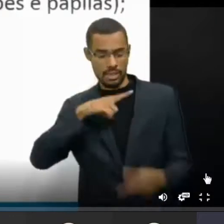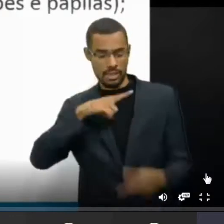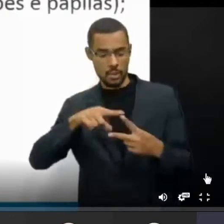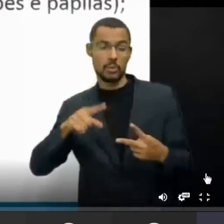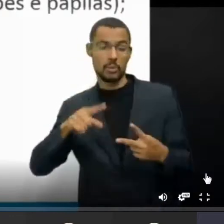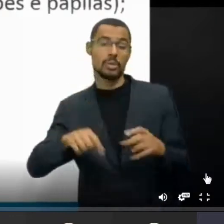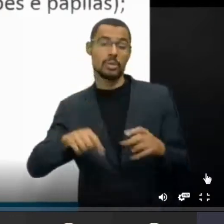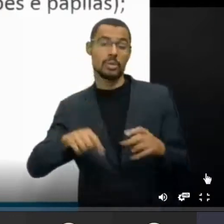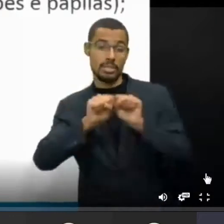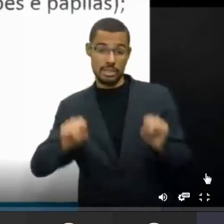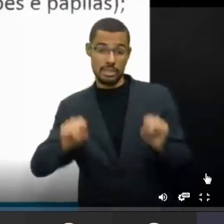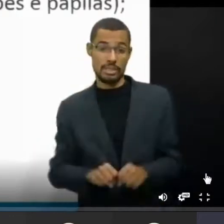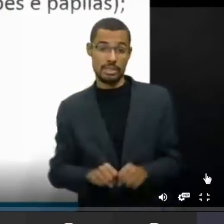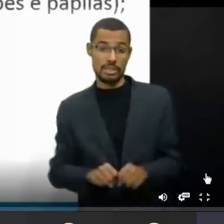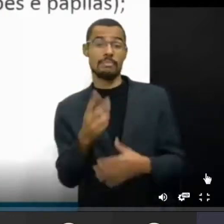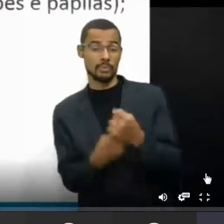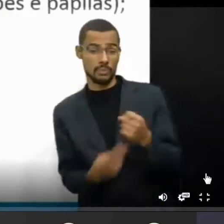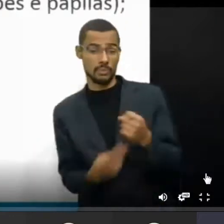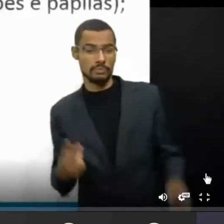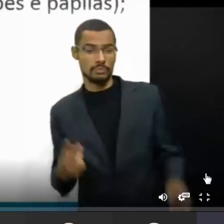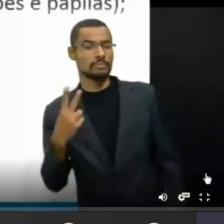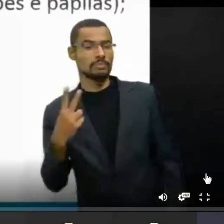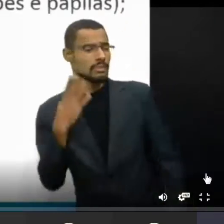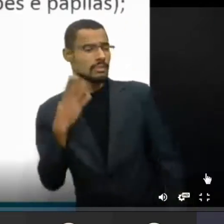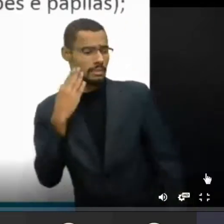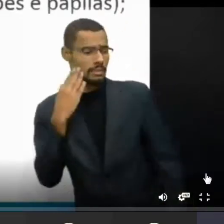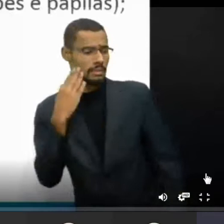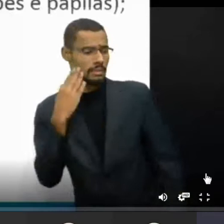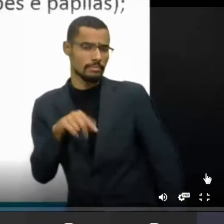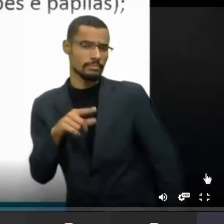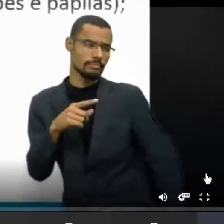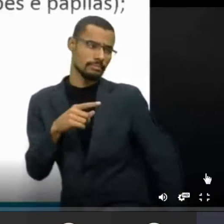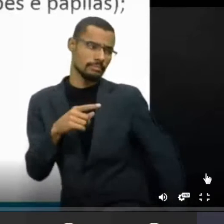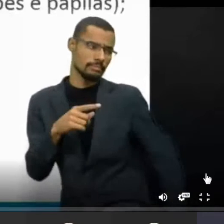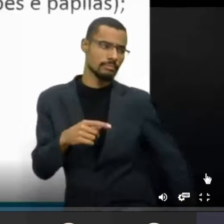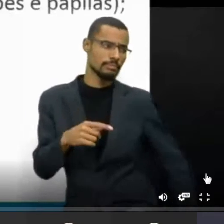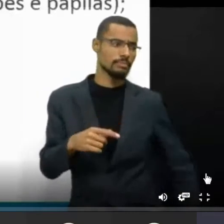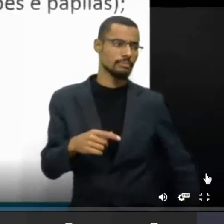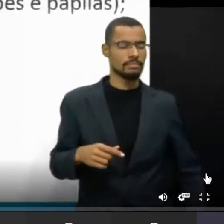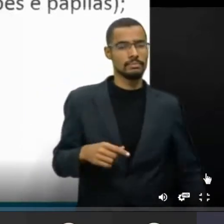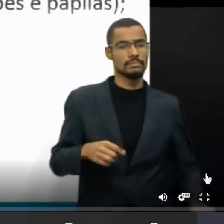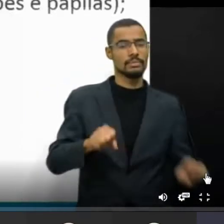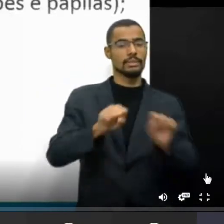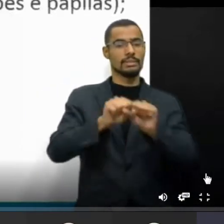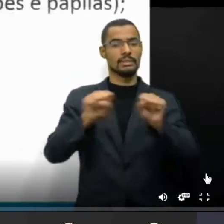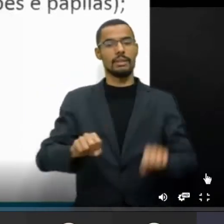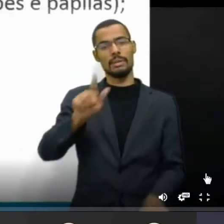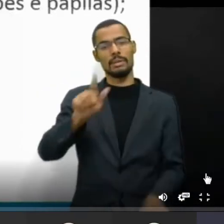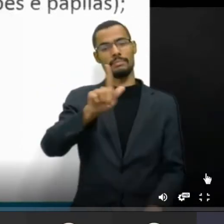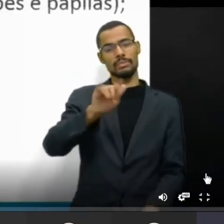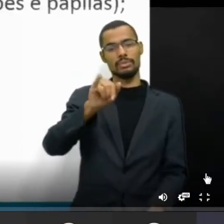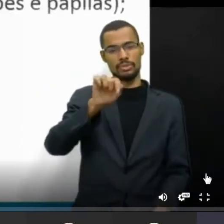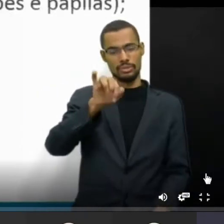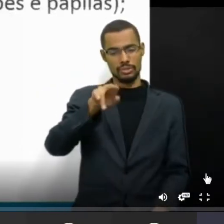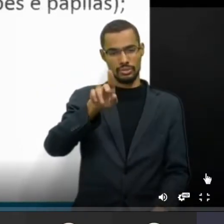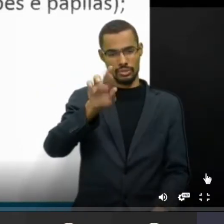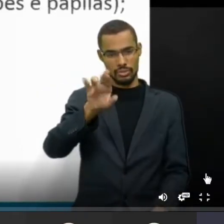2 sistemas, então nós sabemos que a faringe participa tanto do sistema digestório quanto